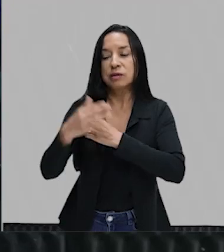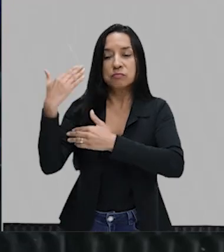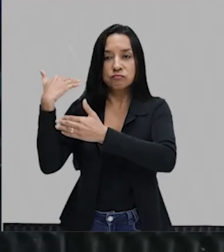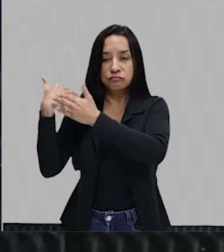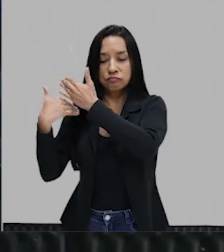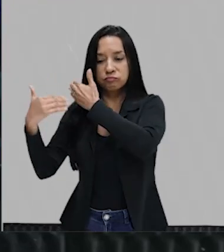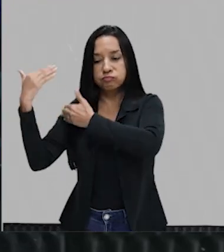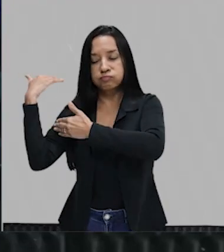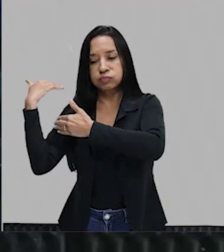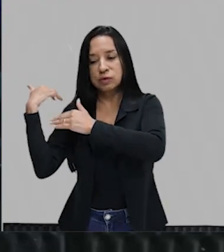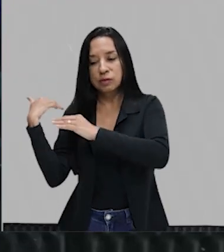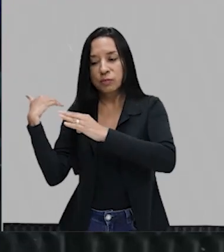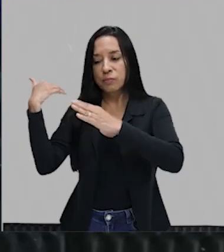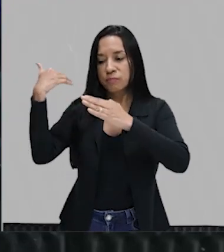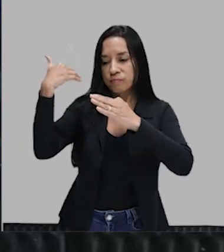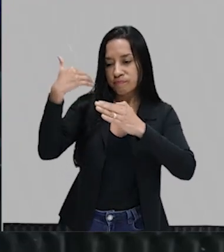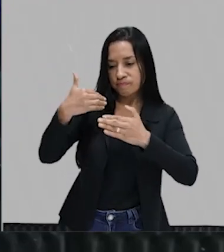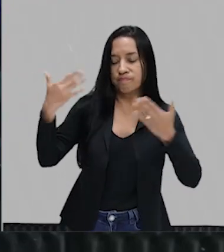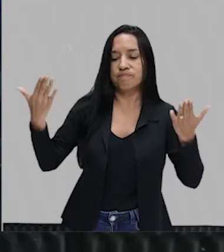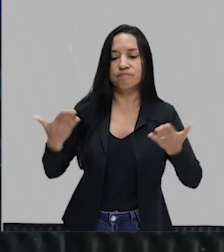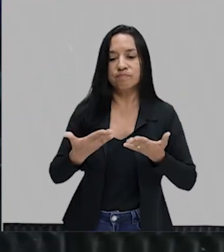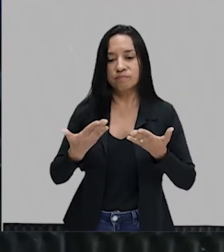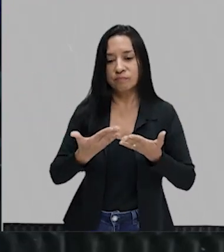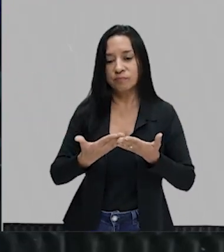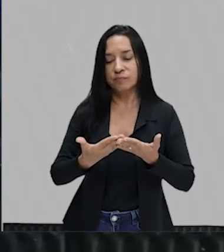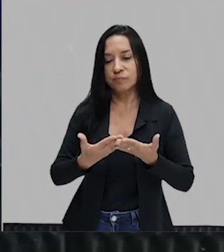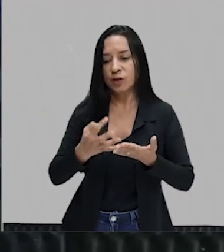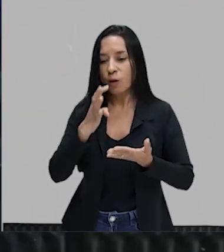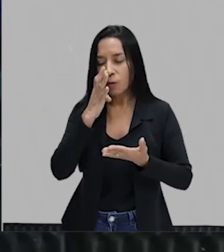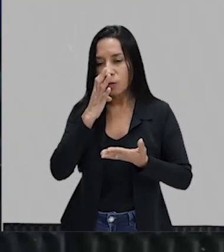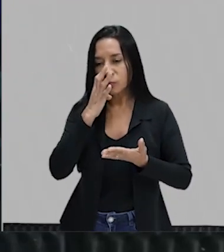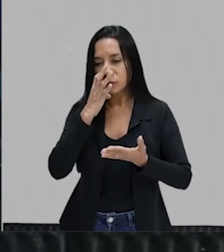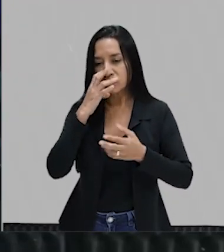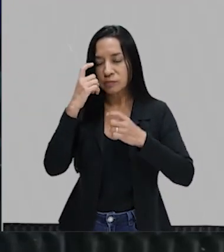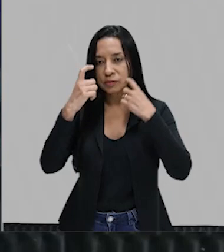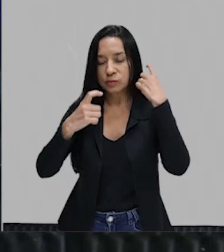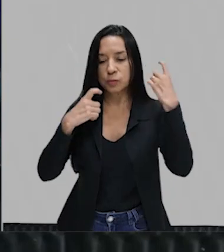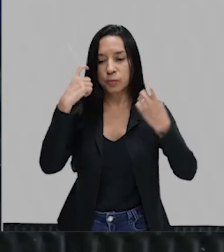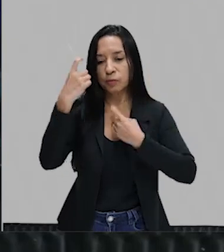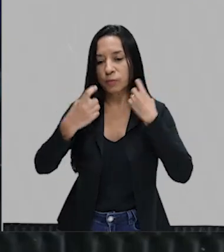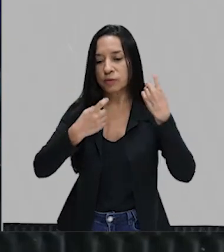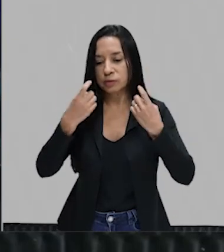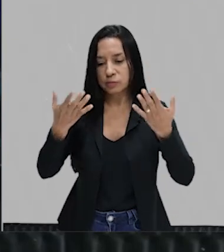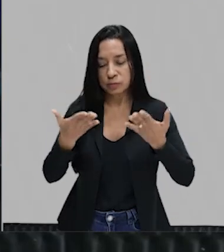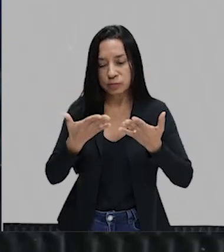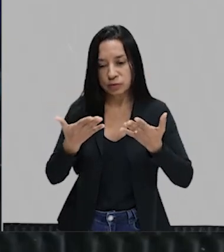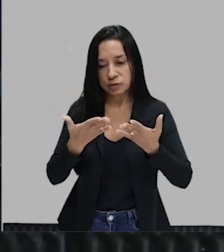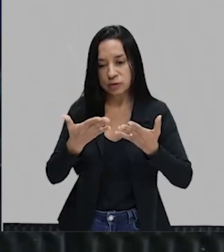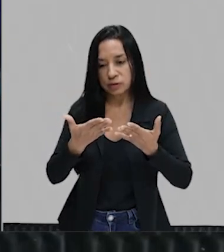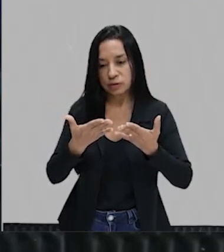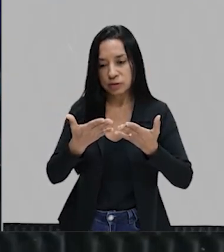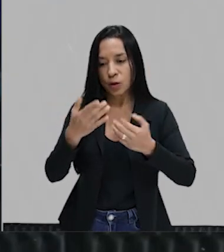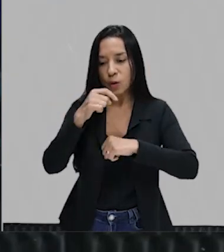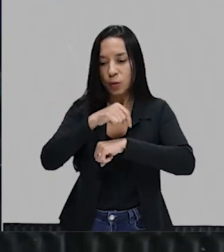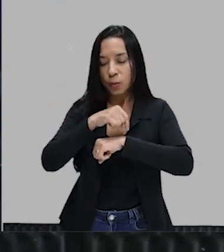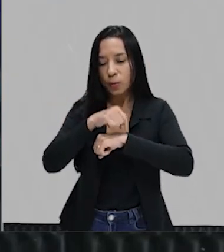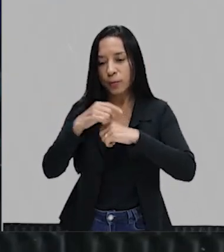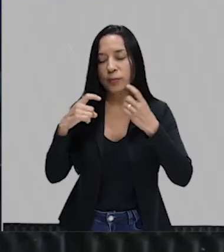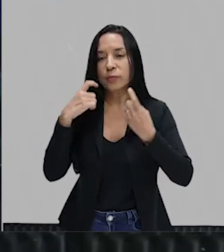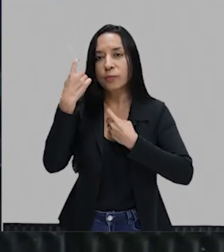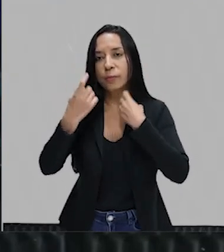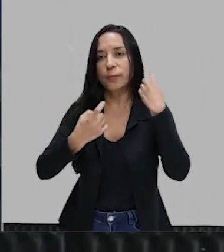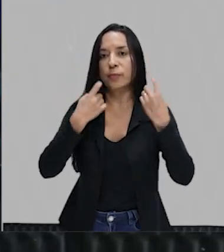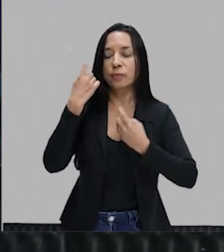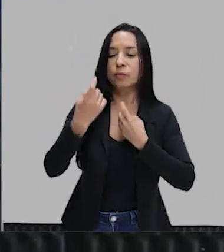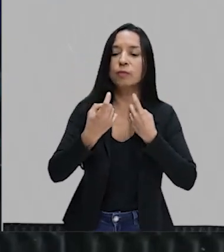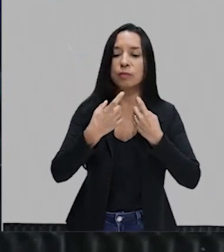as preocupações e os interesses do presente, a partir do momento que eu me preocupo, a partir do